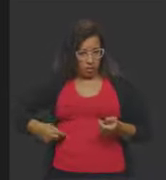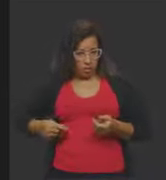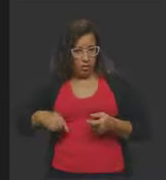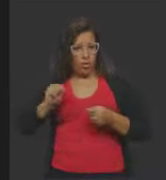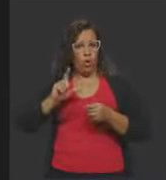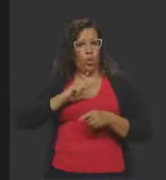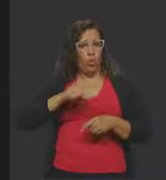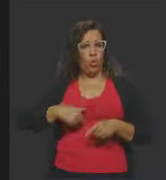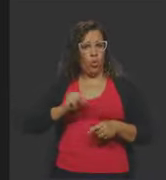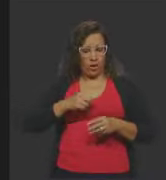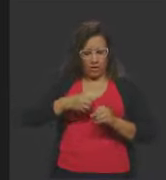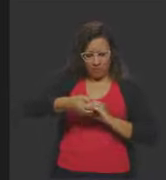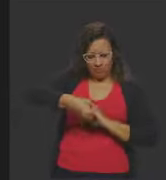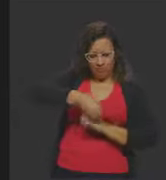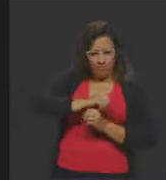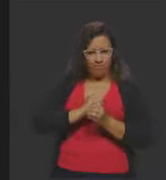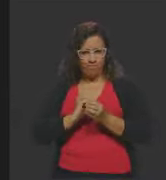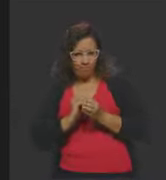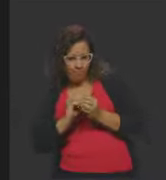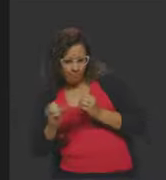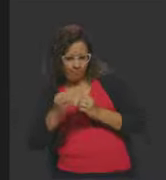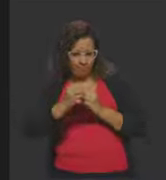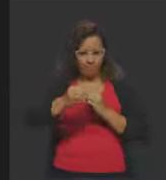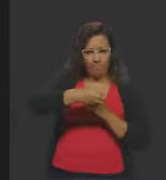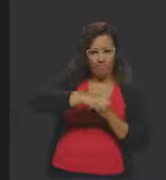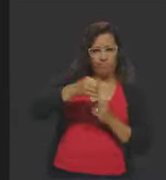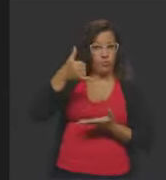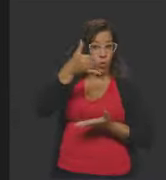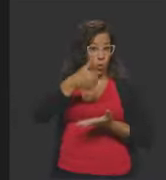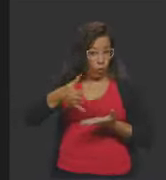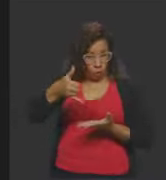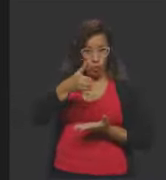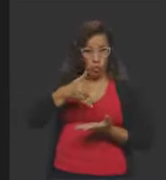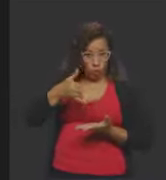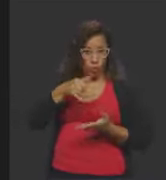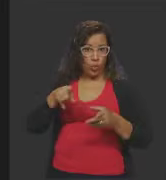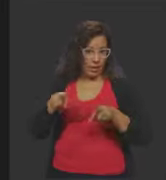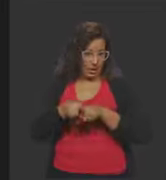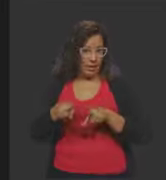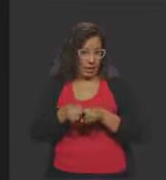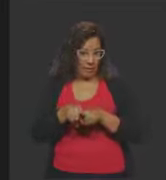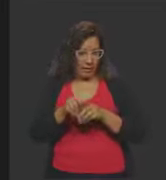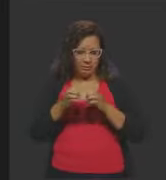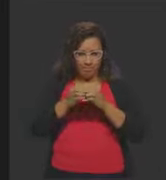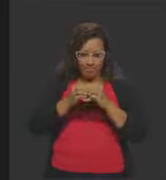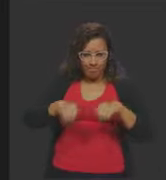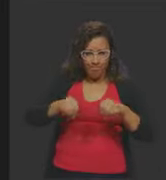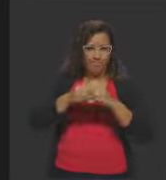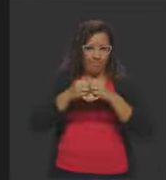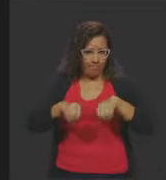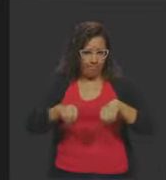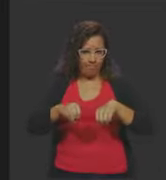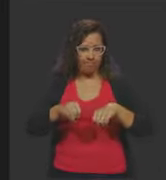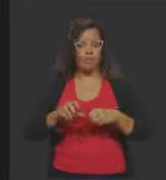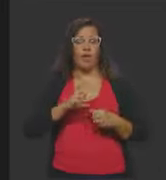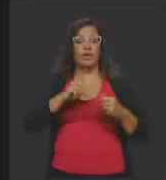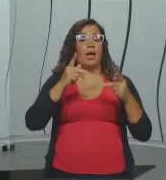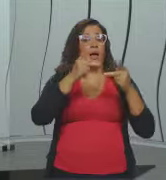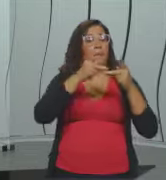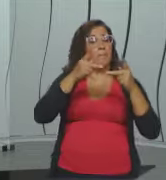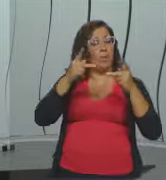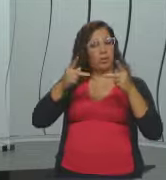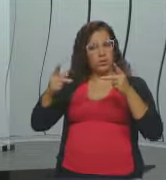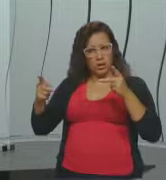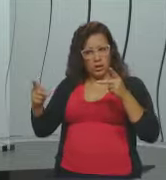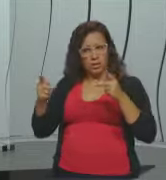quebrar gorduras. Tripsina, que vai ajudar a quebrar proteínas mais ainda. Na verdade, quando a